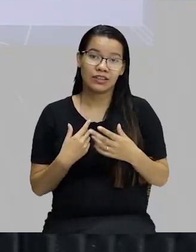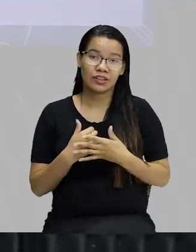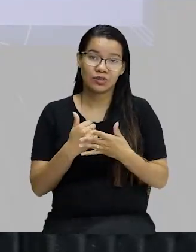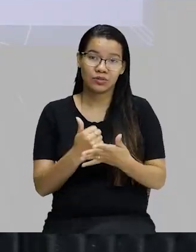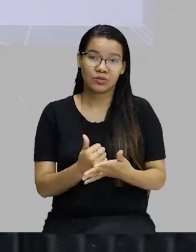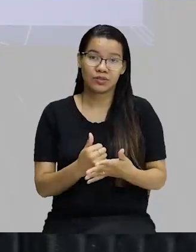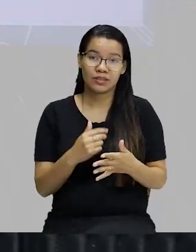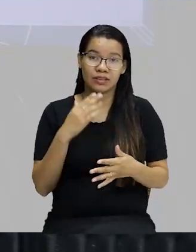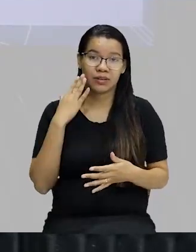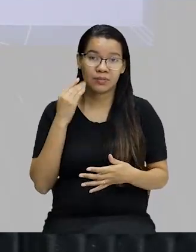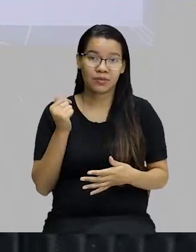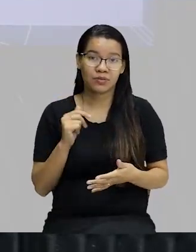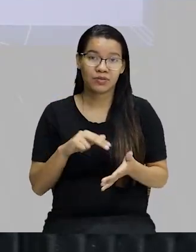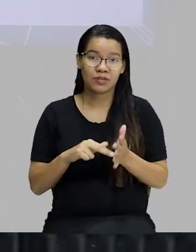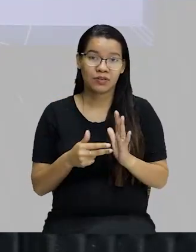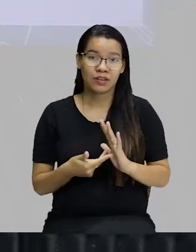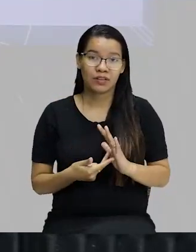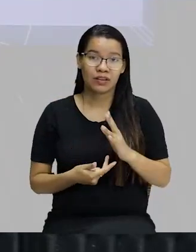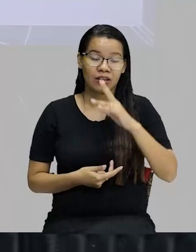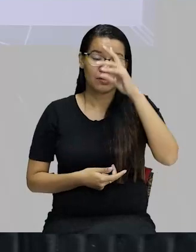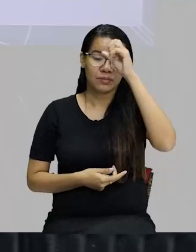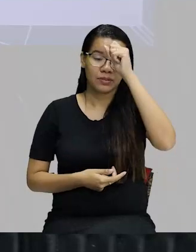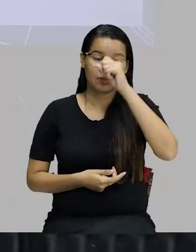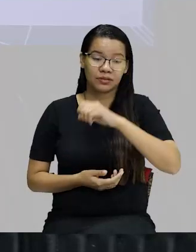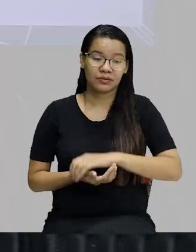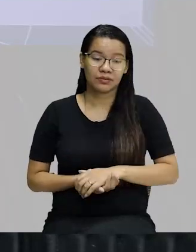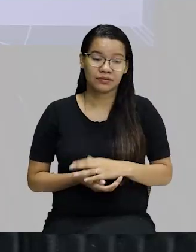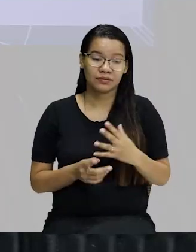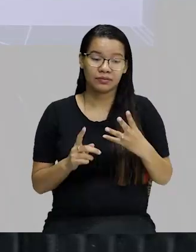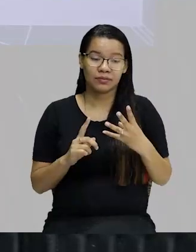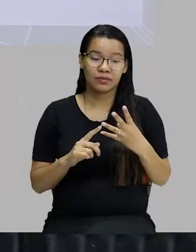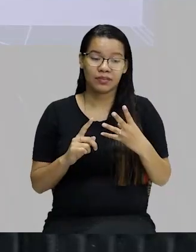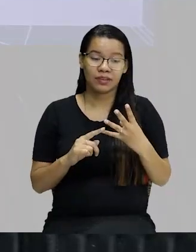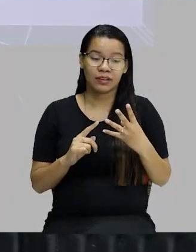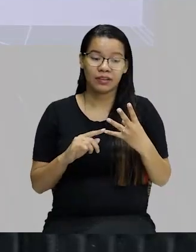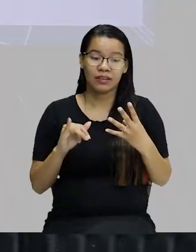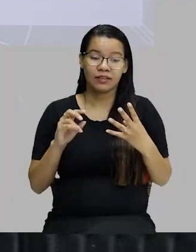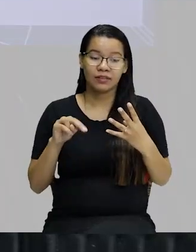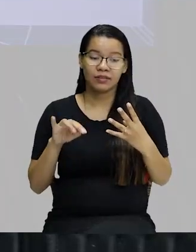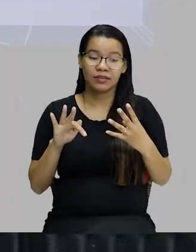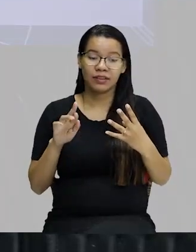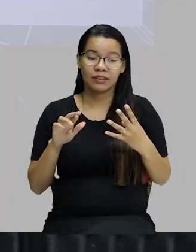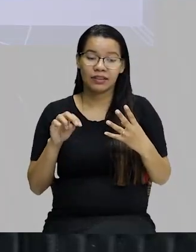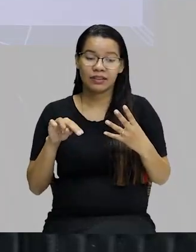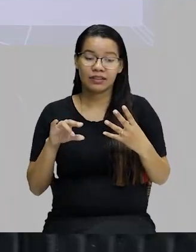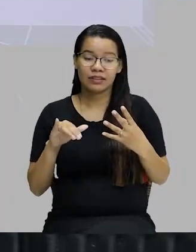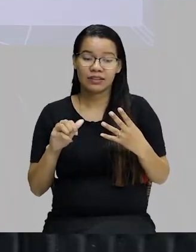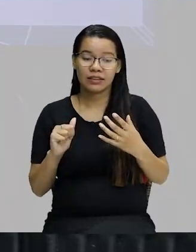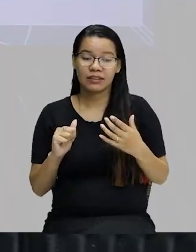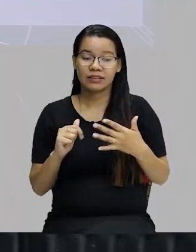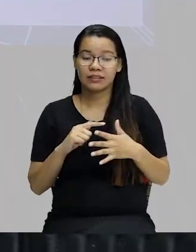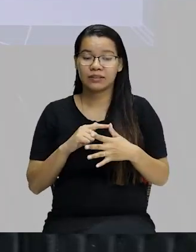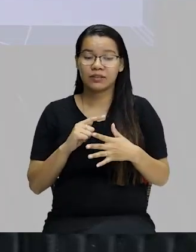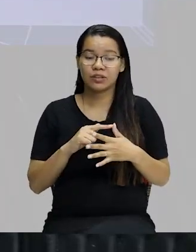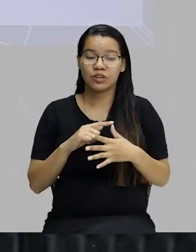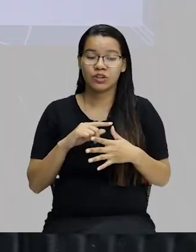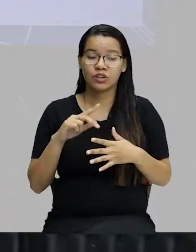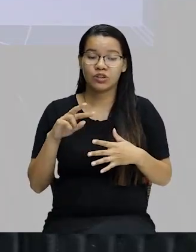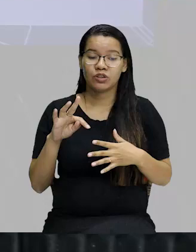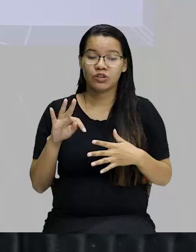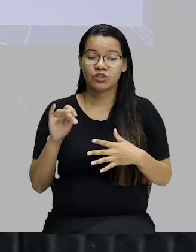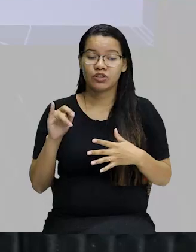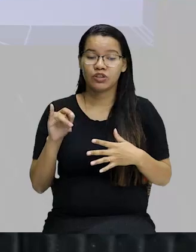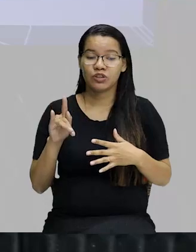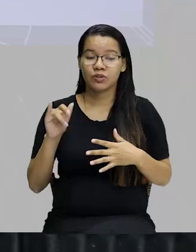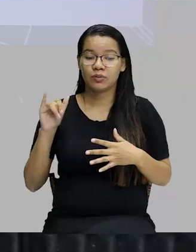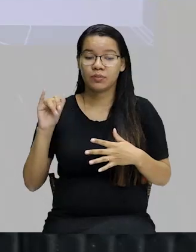rapidamente. Inferência e predição. E os elementos tipográficos. E aí, lá no final, a gente faz um exercício para